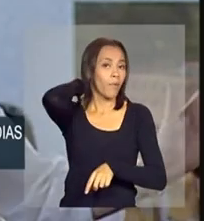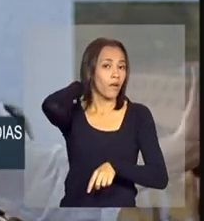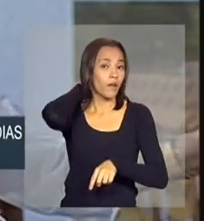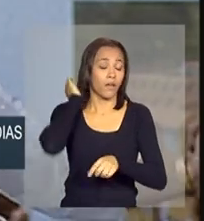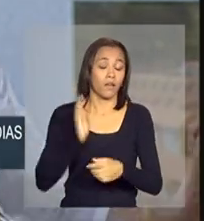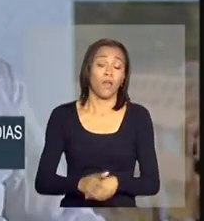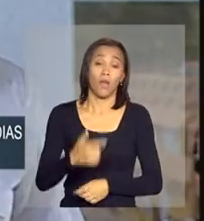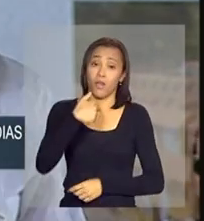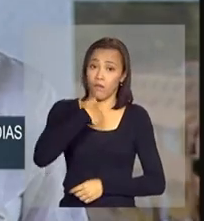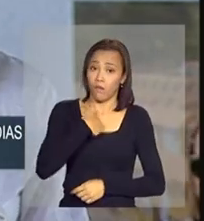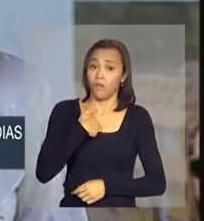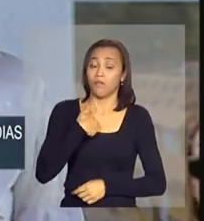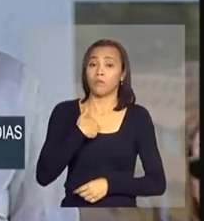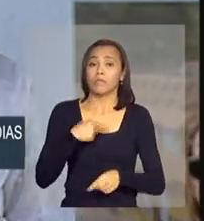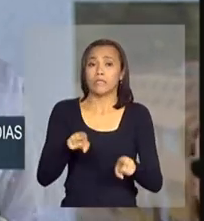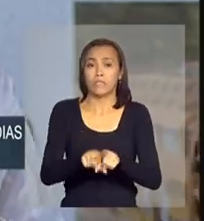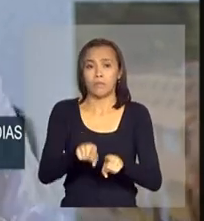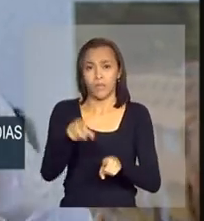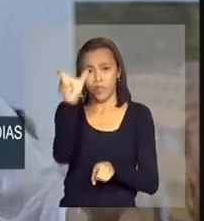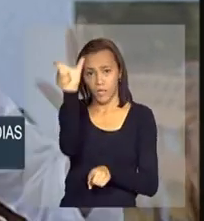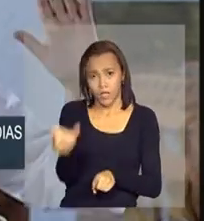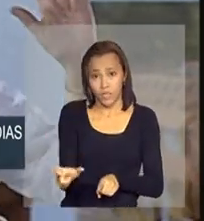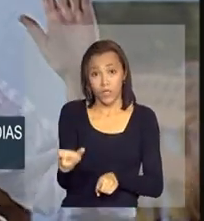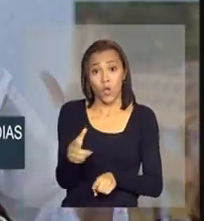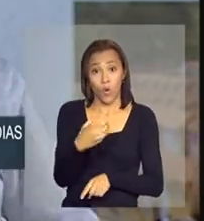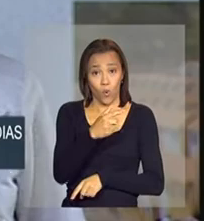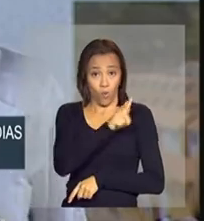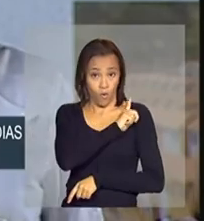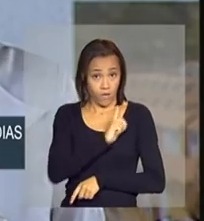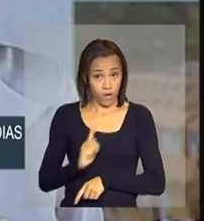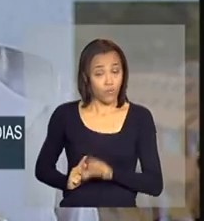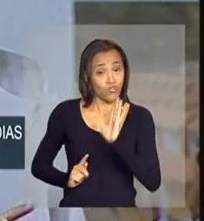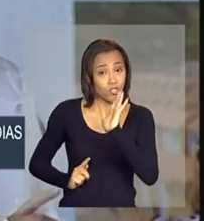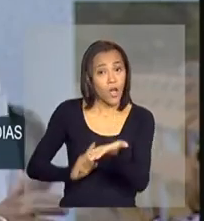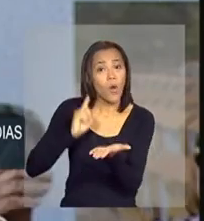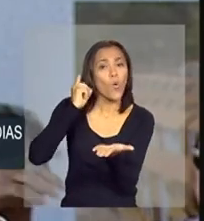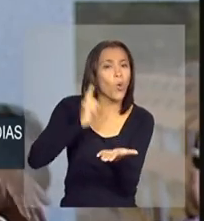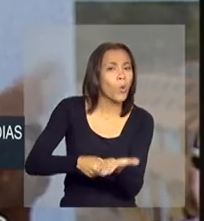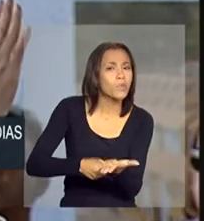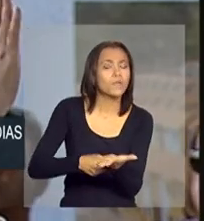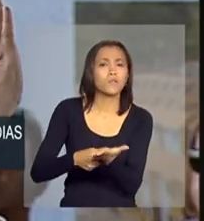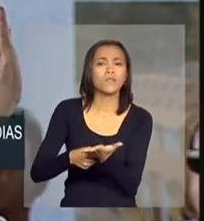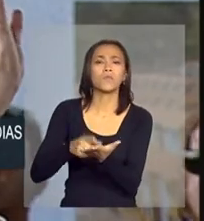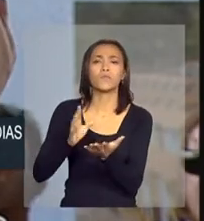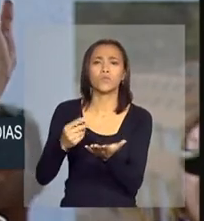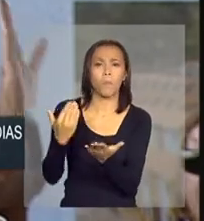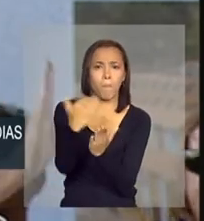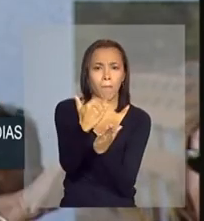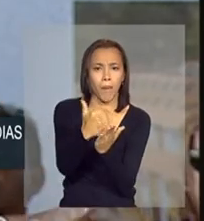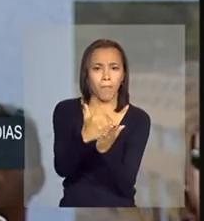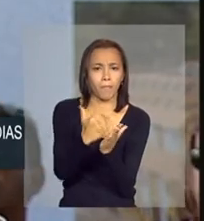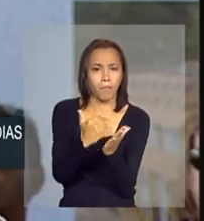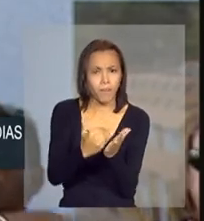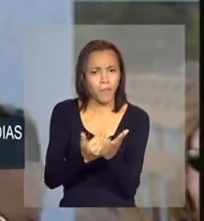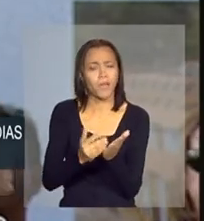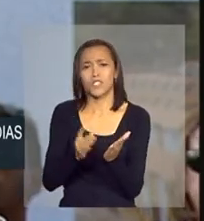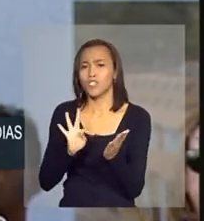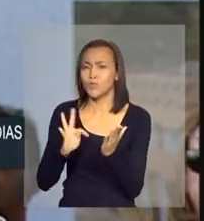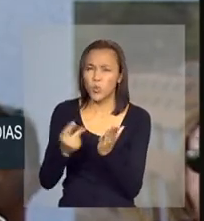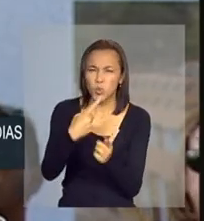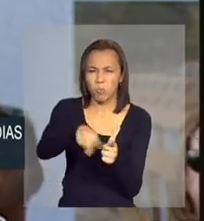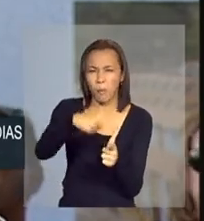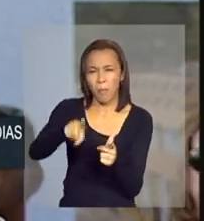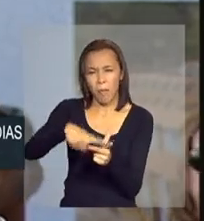e eu e o governador combinamos uma agenda em que nós vamos esgotar todos os